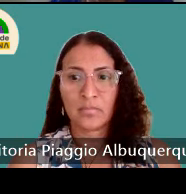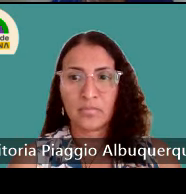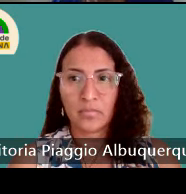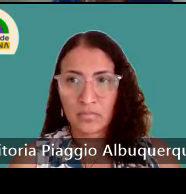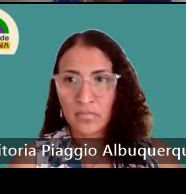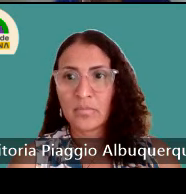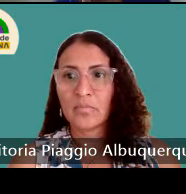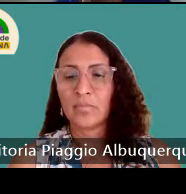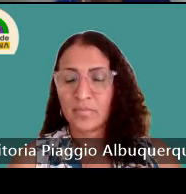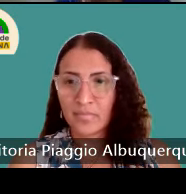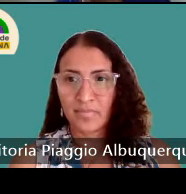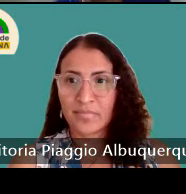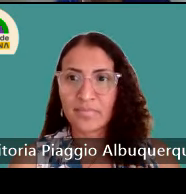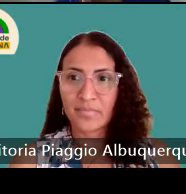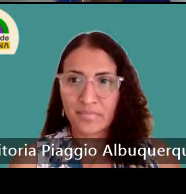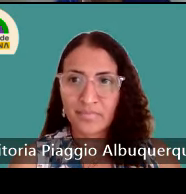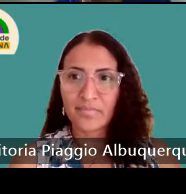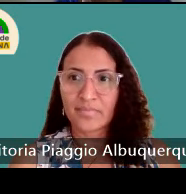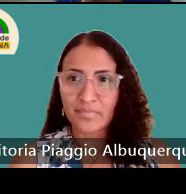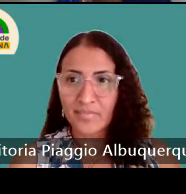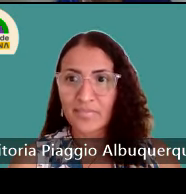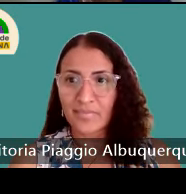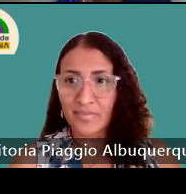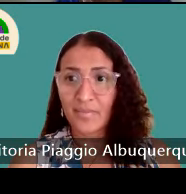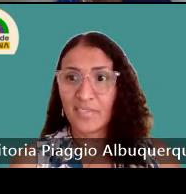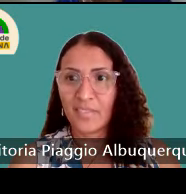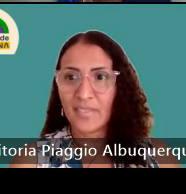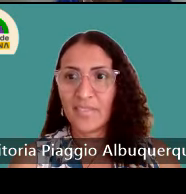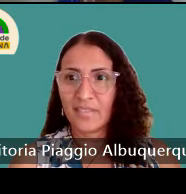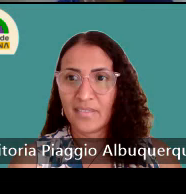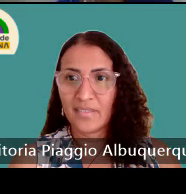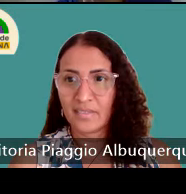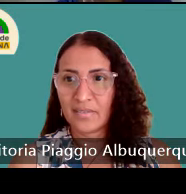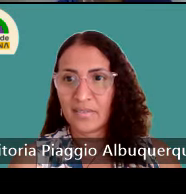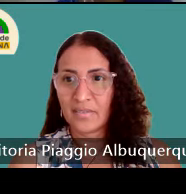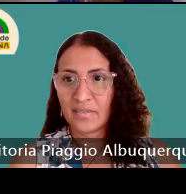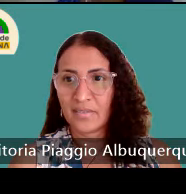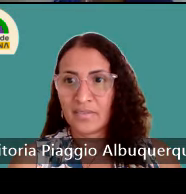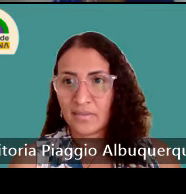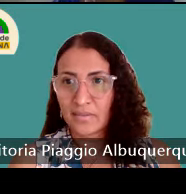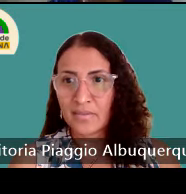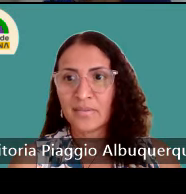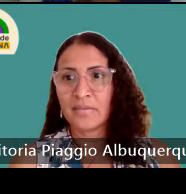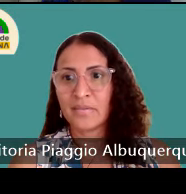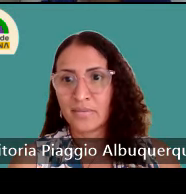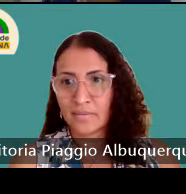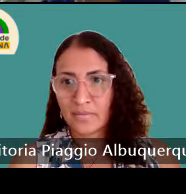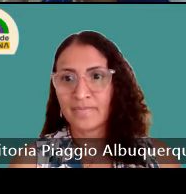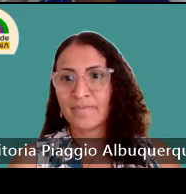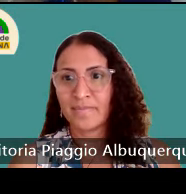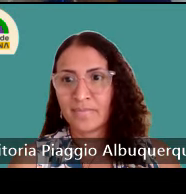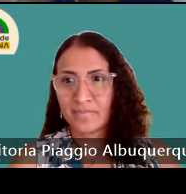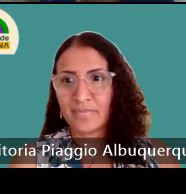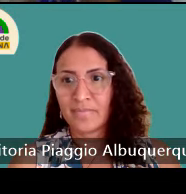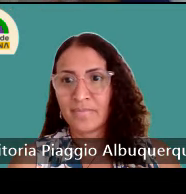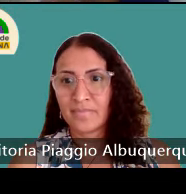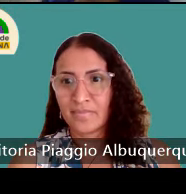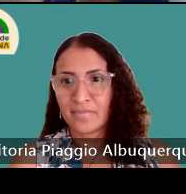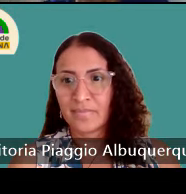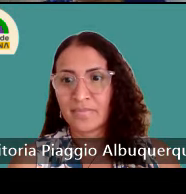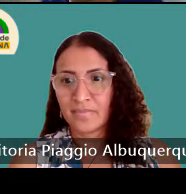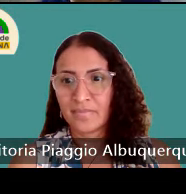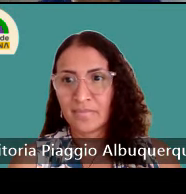auditoria né relatórios preliminares os encaminhamentos eles sejam previamente endereçados ao gestor para manifestação e é justamente ali